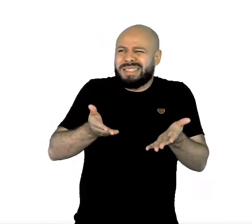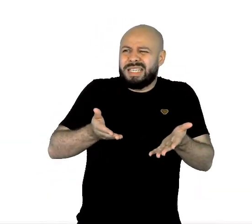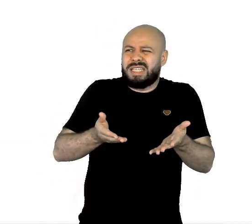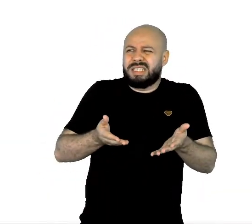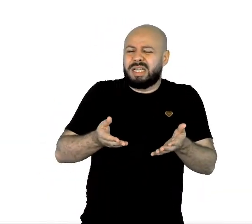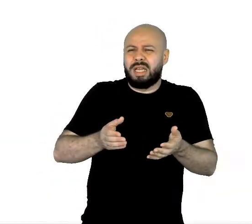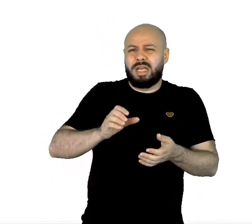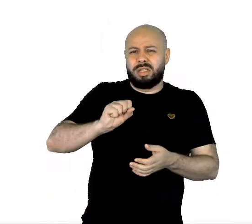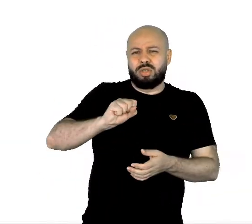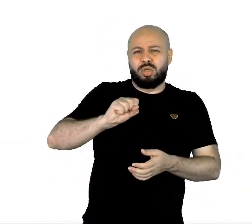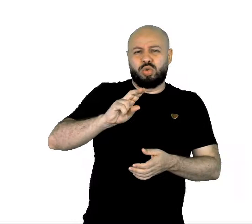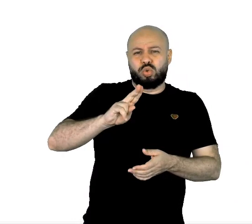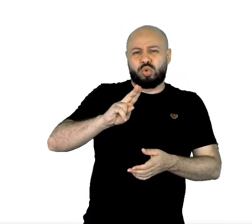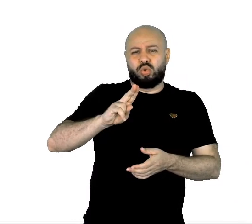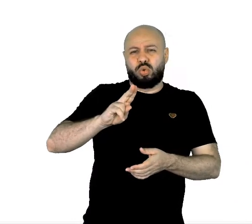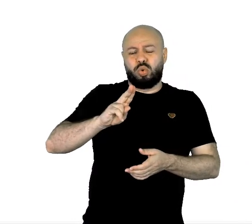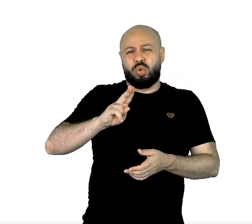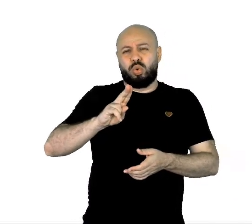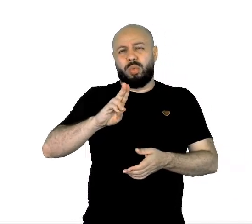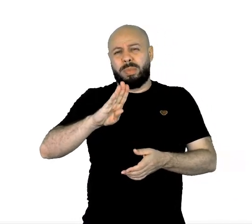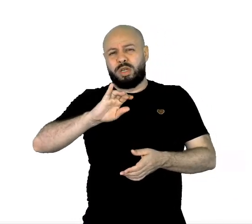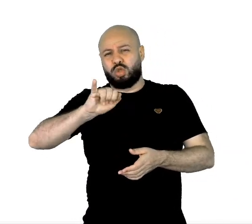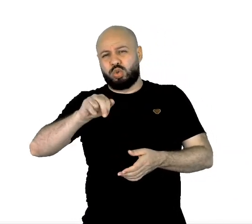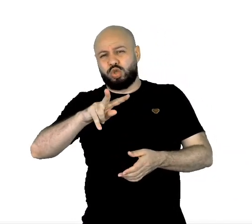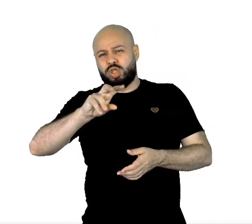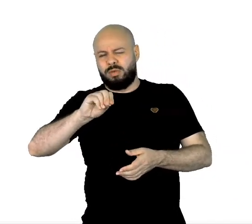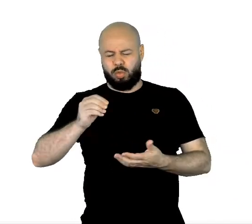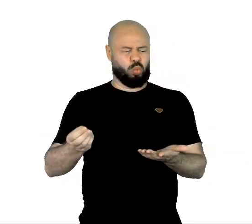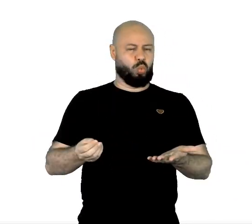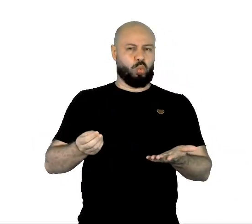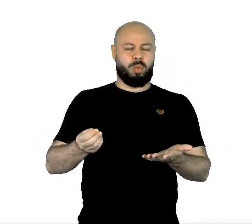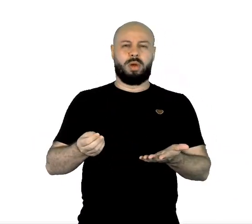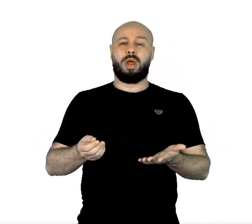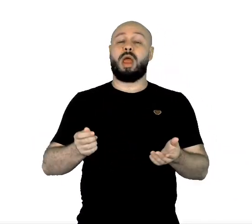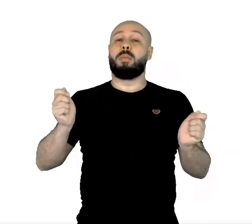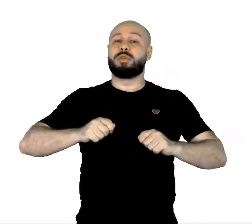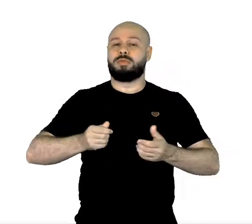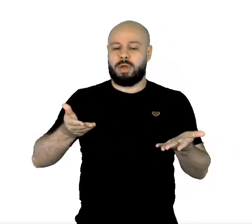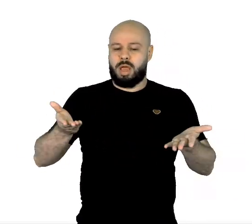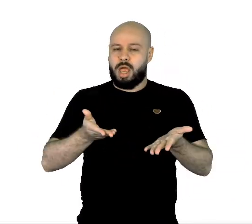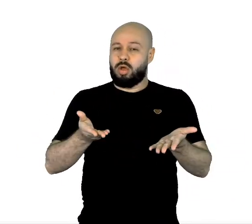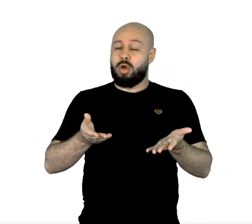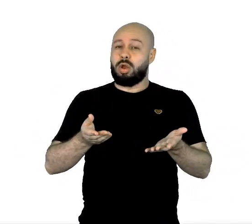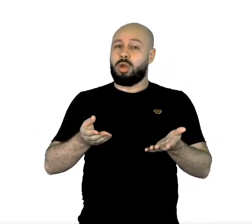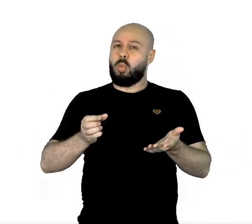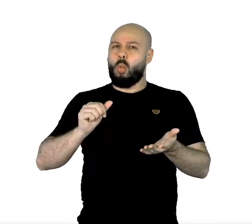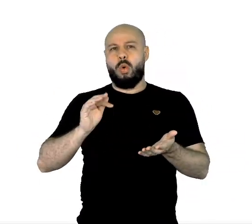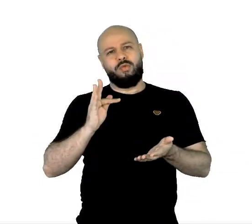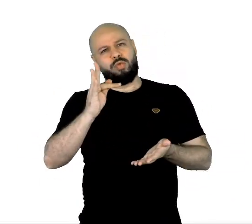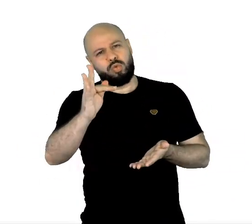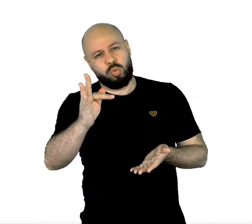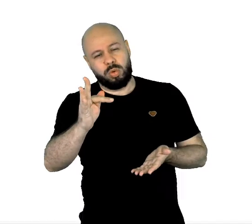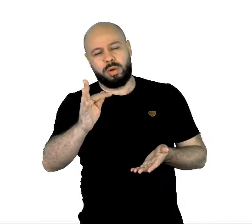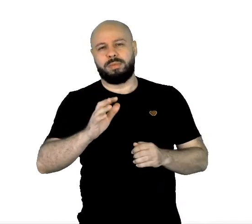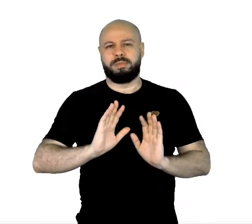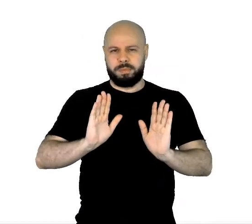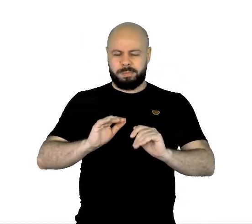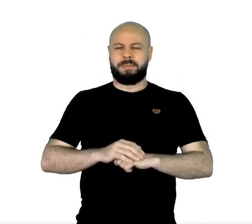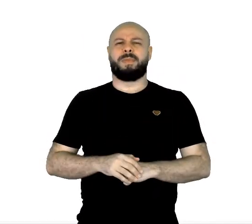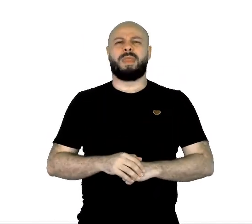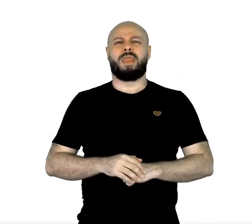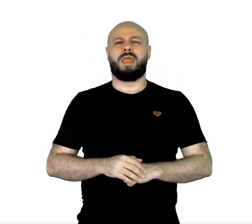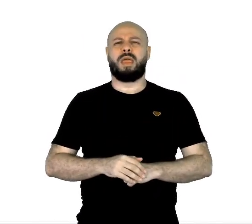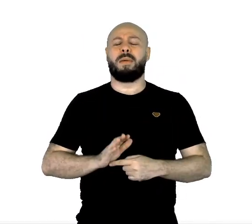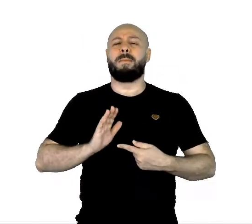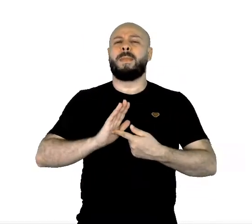Pode indicar uma ação presente, agora, ou futura, que ainda vai acontecer. É usado para